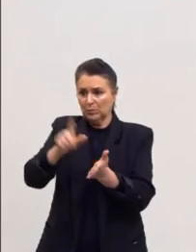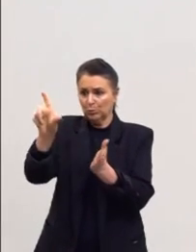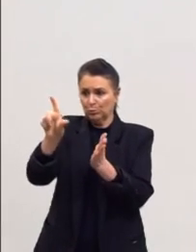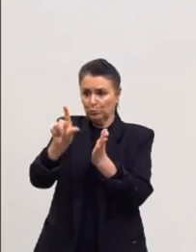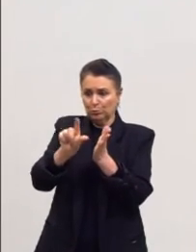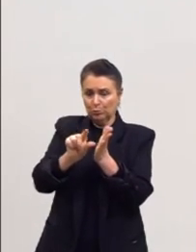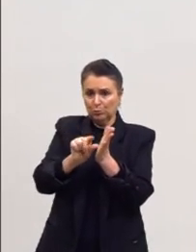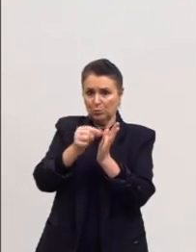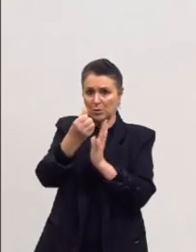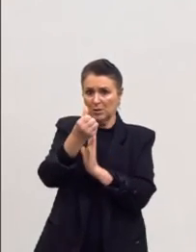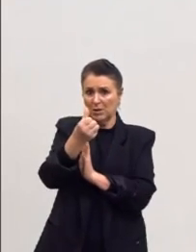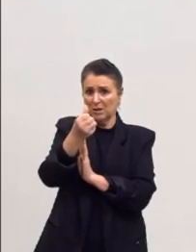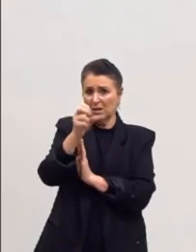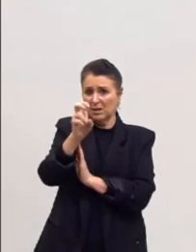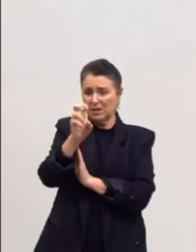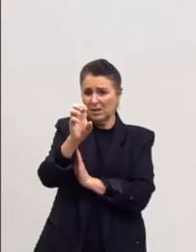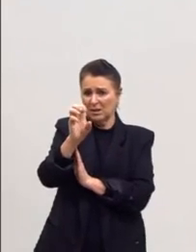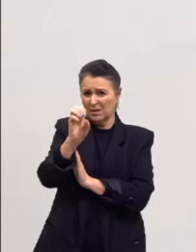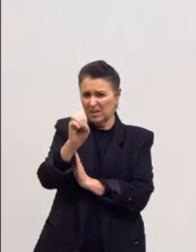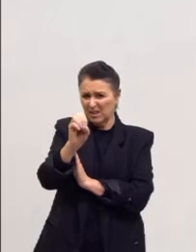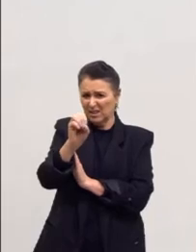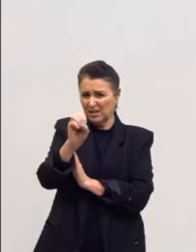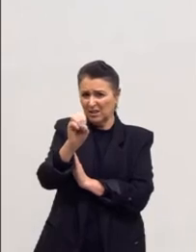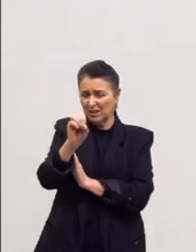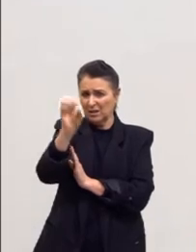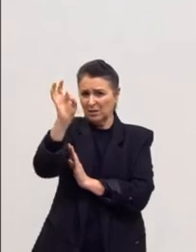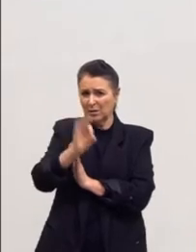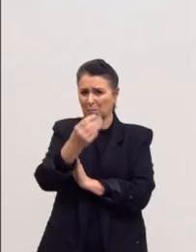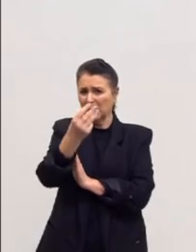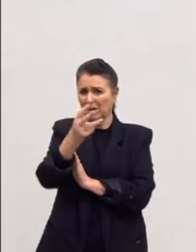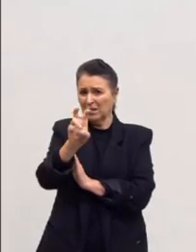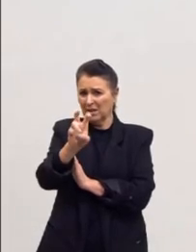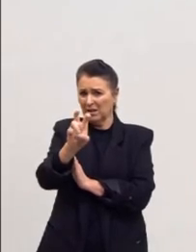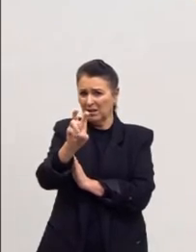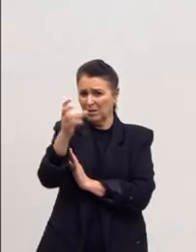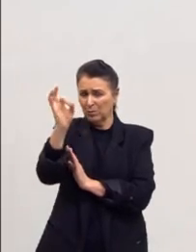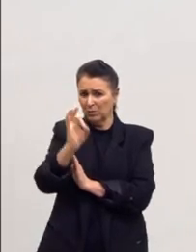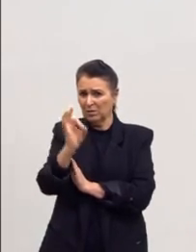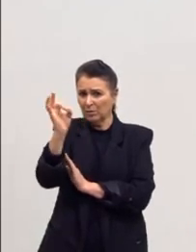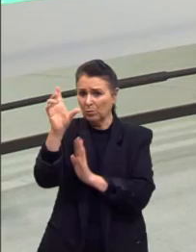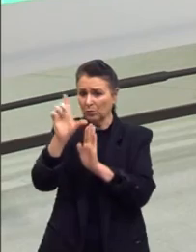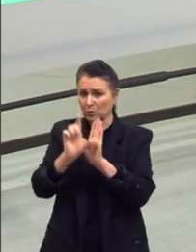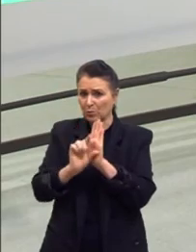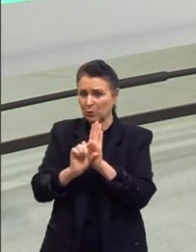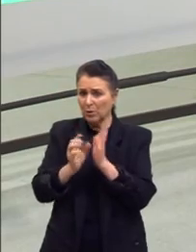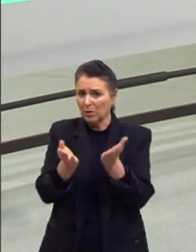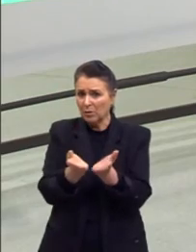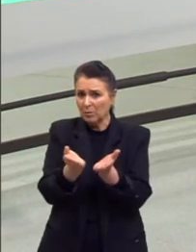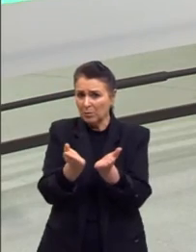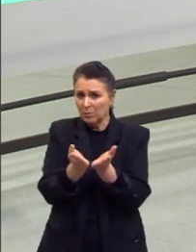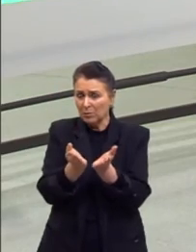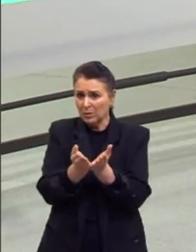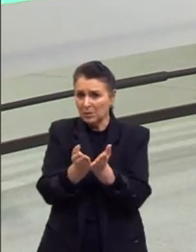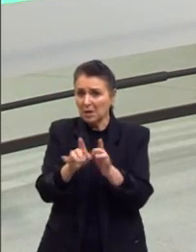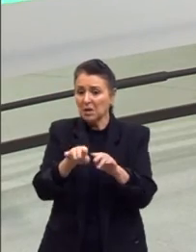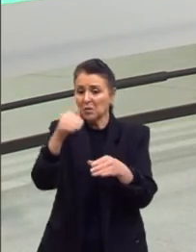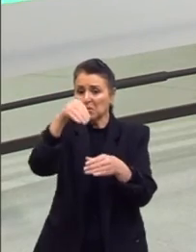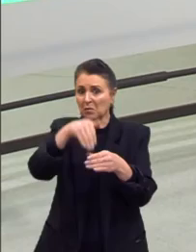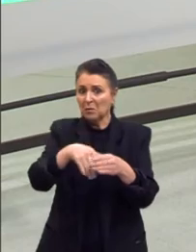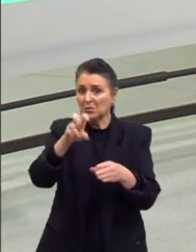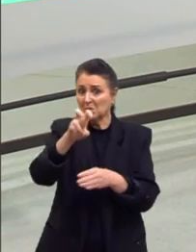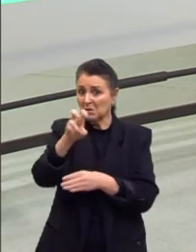65 por cento para 35% a pobreza e mesmo assim nós éramos número de votos é 55 não é uma